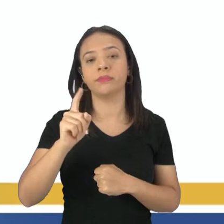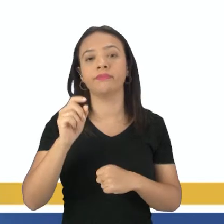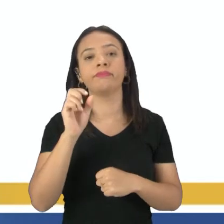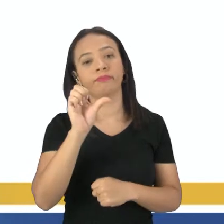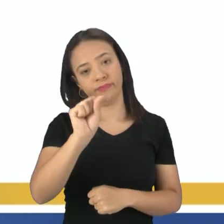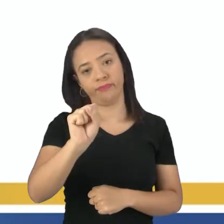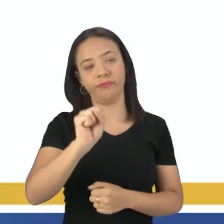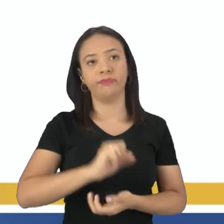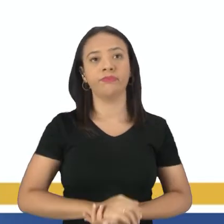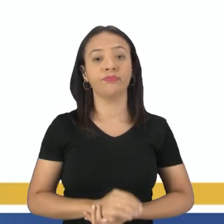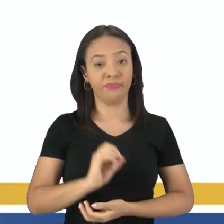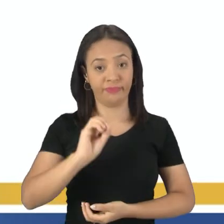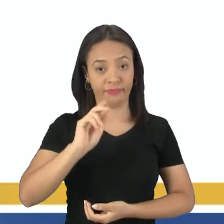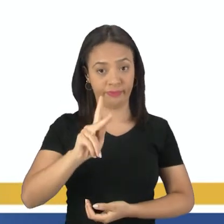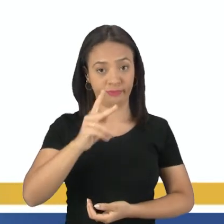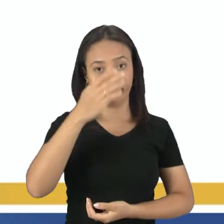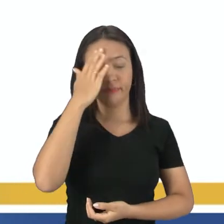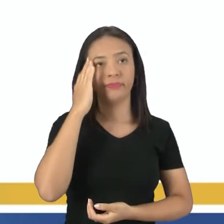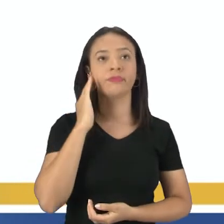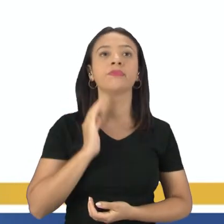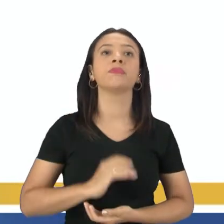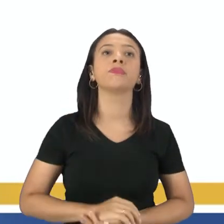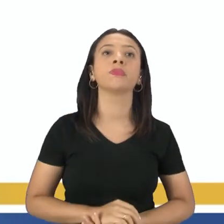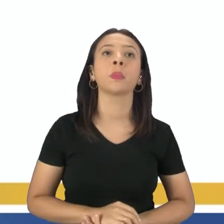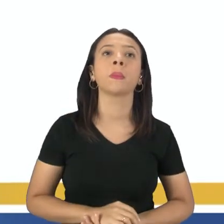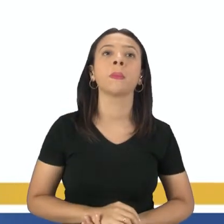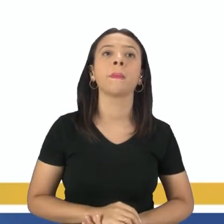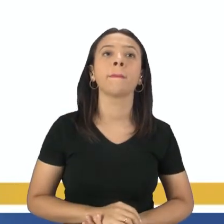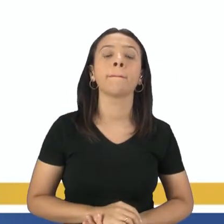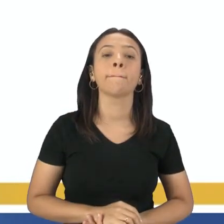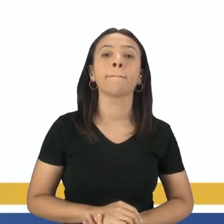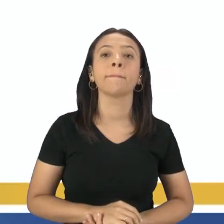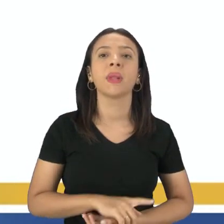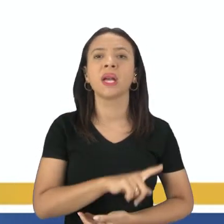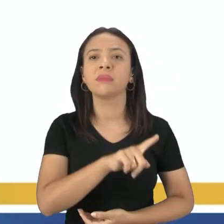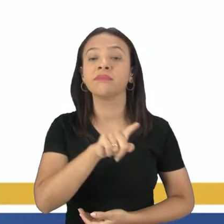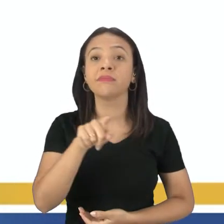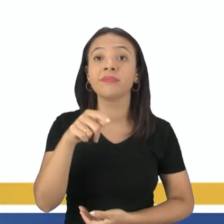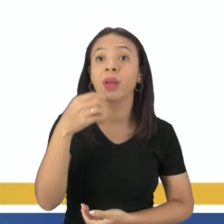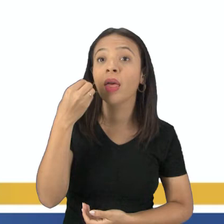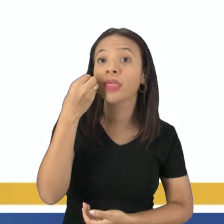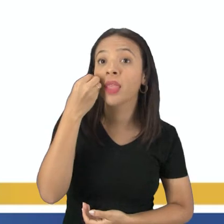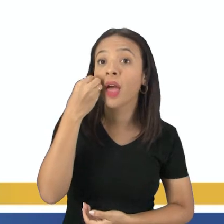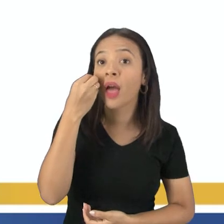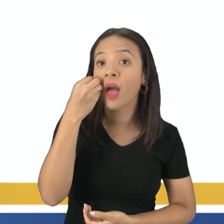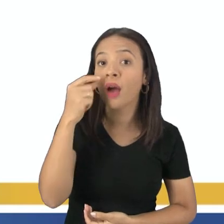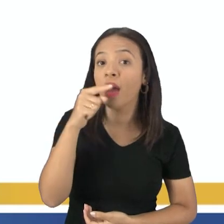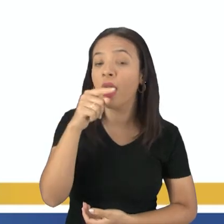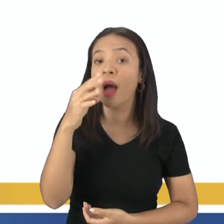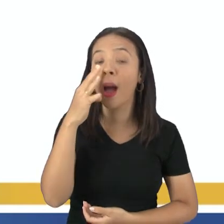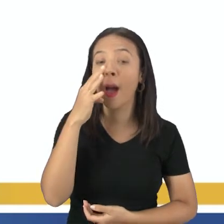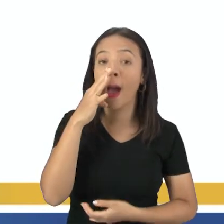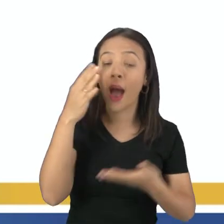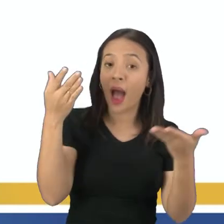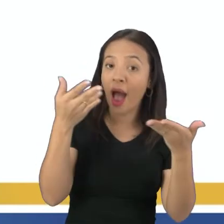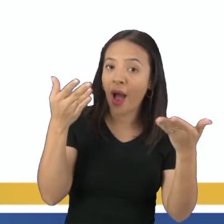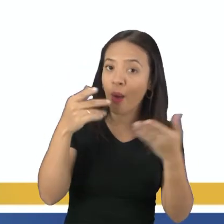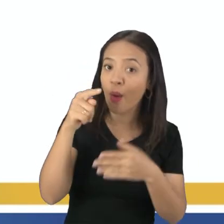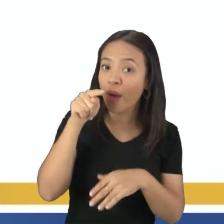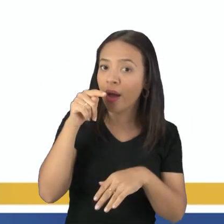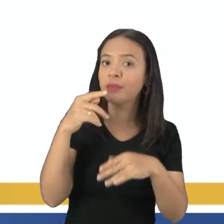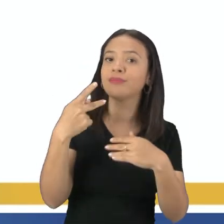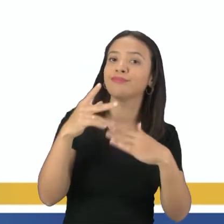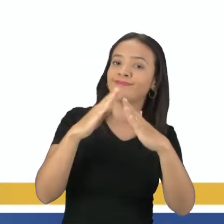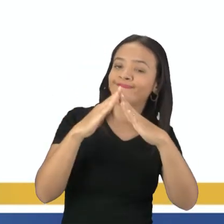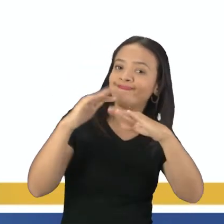S. Ok? Bom, eu gostaria que vocês tentassem fazer sozinhos, vocês que estão me acompanhando pelo YouTube,